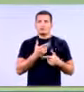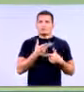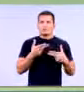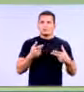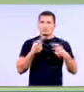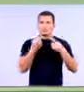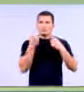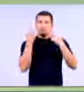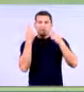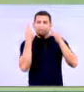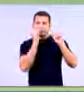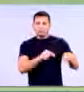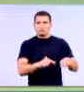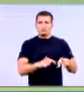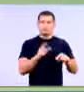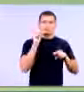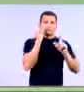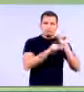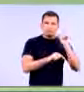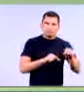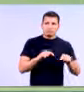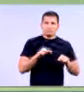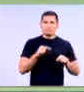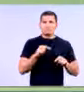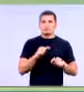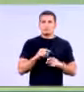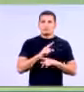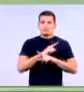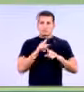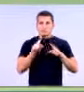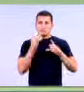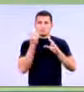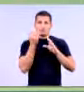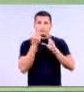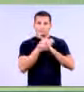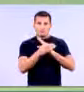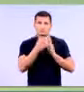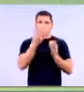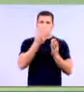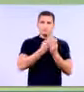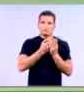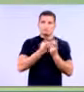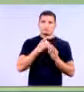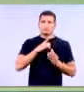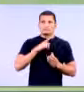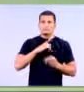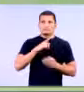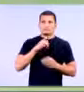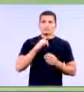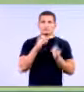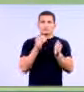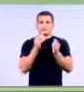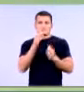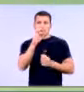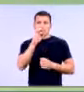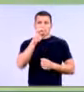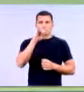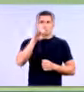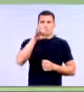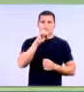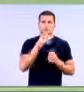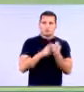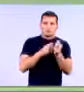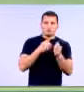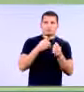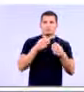usuário. Não enviar arquivos que tenham como finalidade a decodificação de senhas, monitoramento da rede,